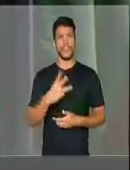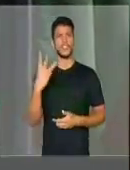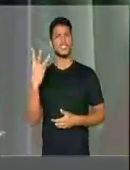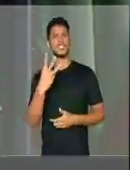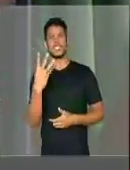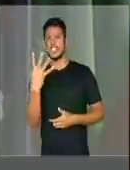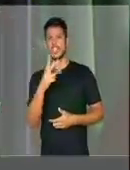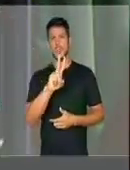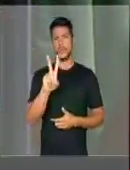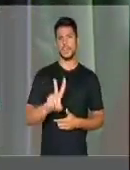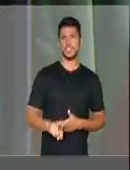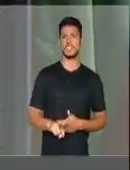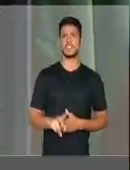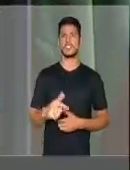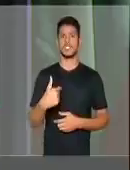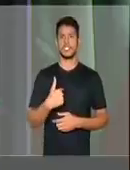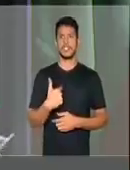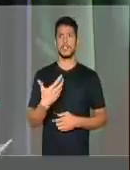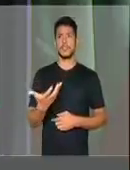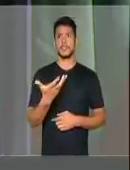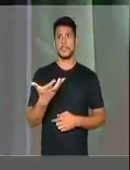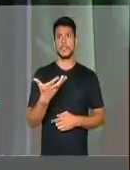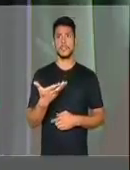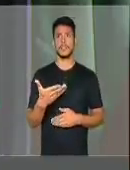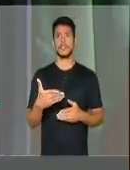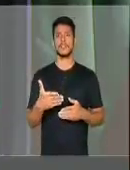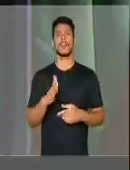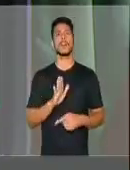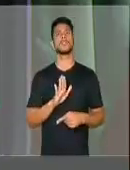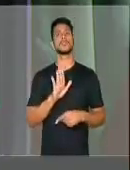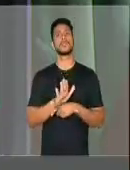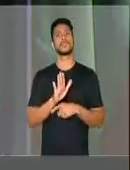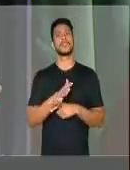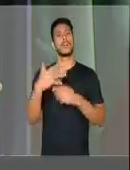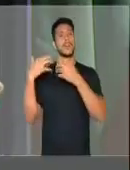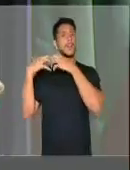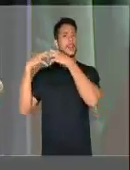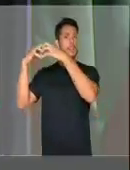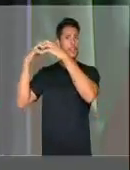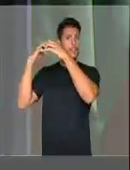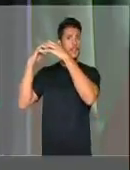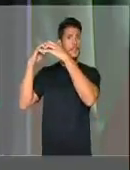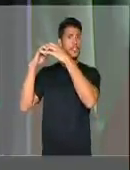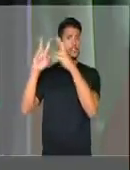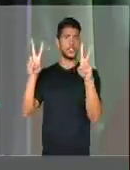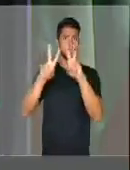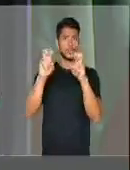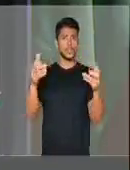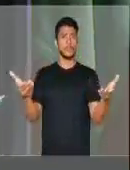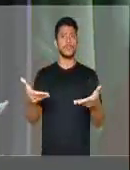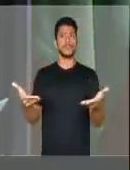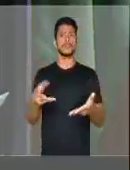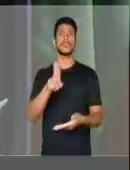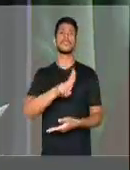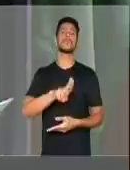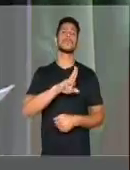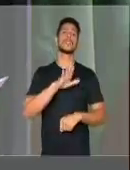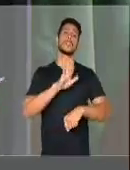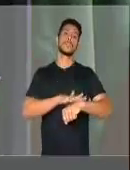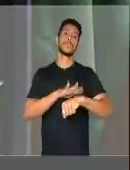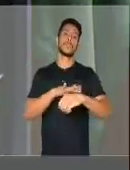vez, deputado Manato, capixaba, eu gostaria que Vossa Excelência nos ajudasse a fazer uma reflexão sobre a minha fala de hoje. Estou usando o tempo da